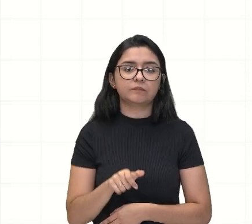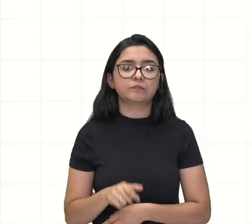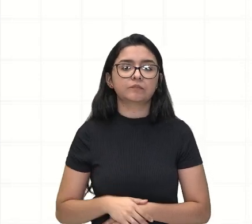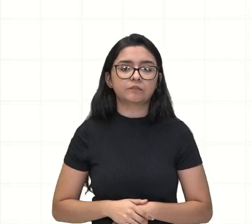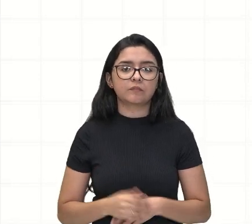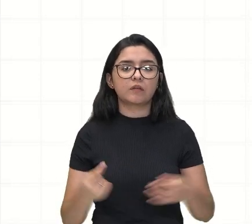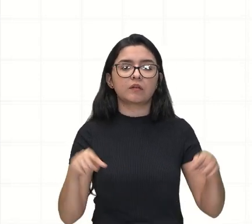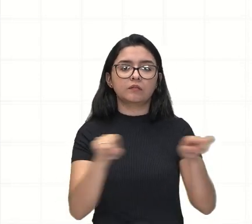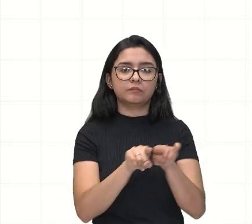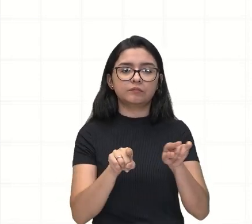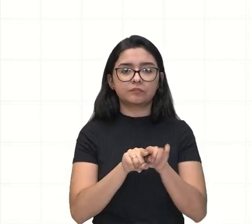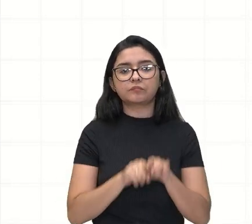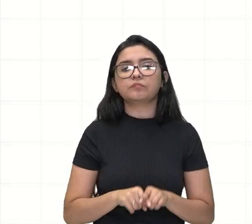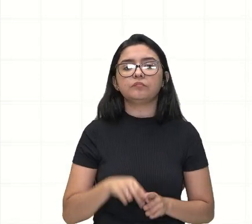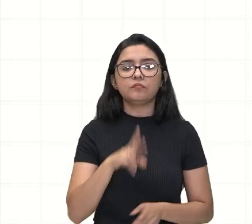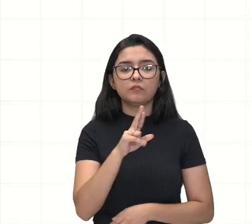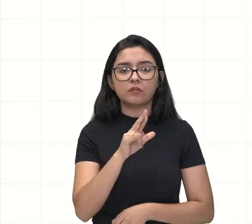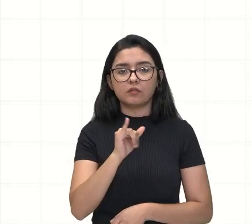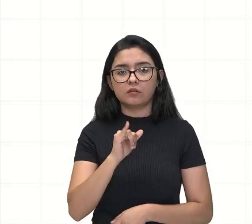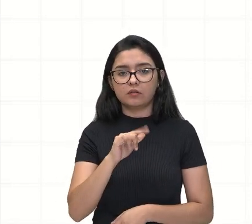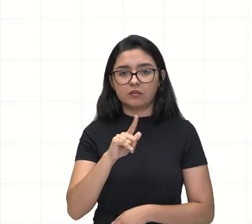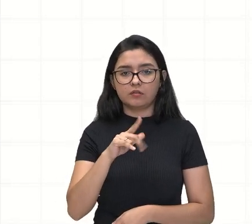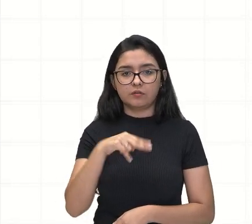Hilner tinha R$9.